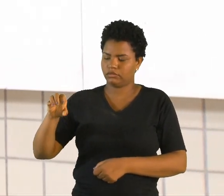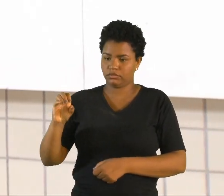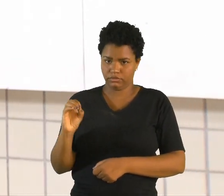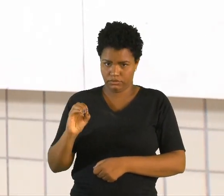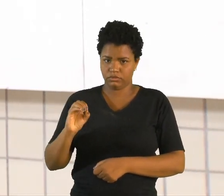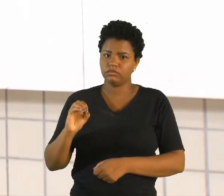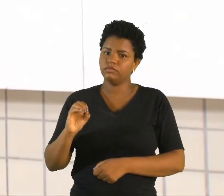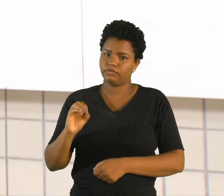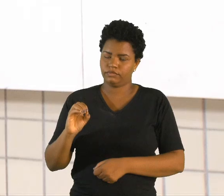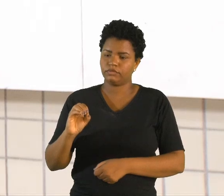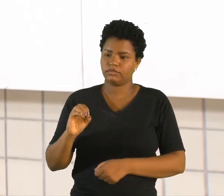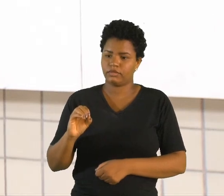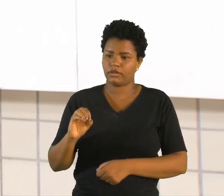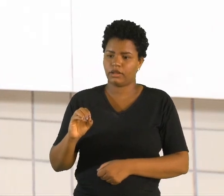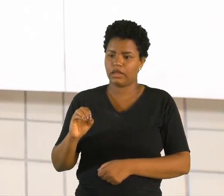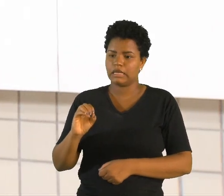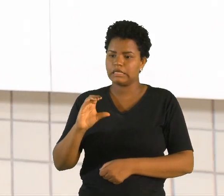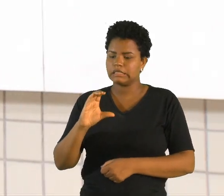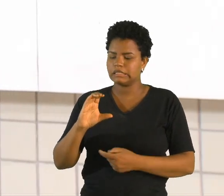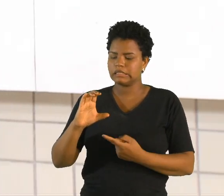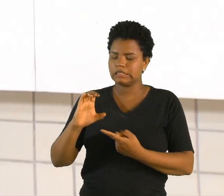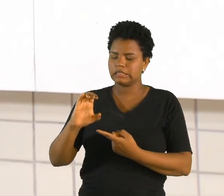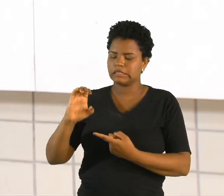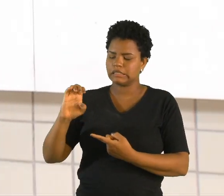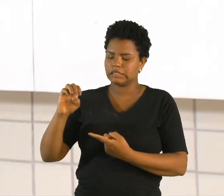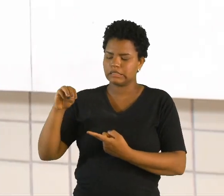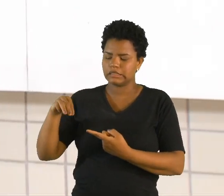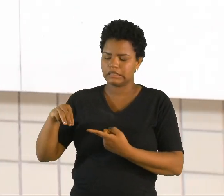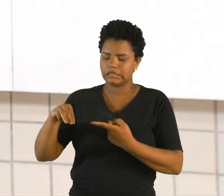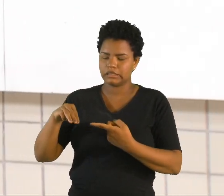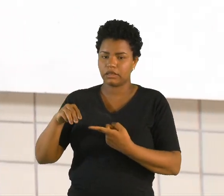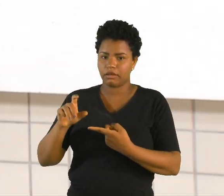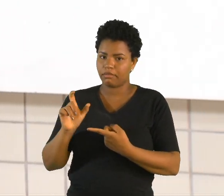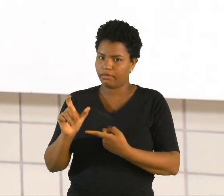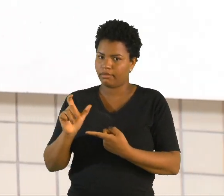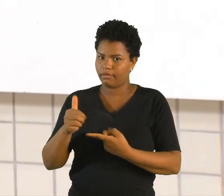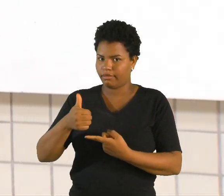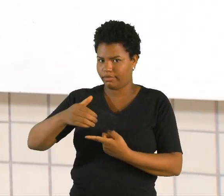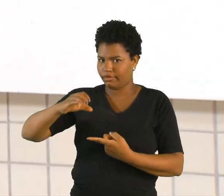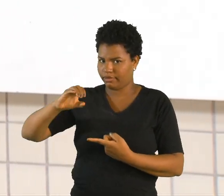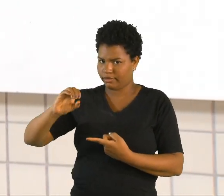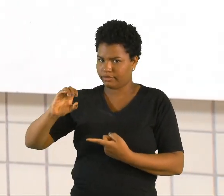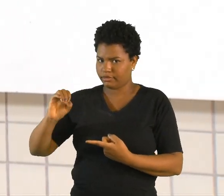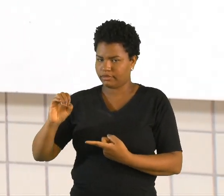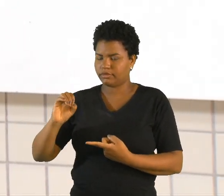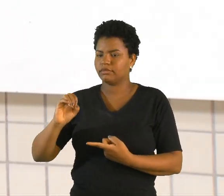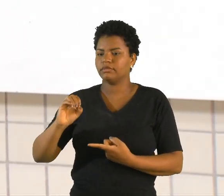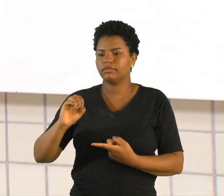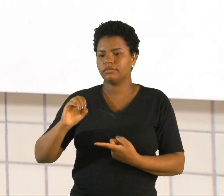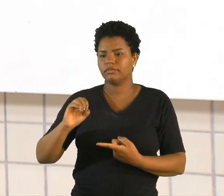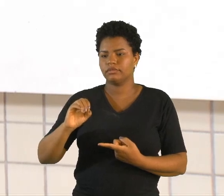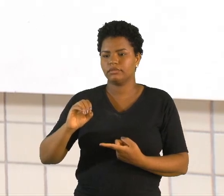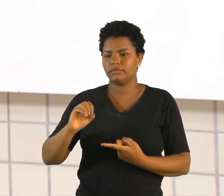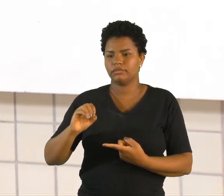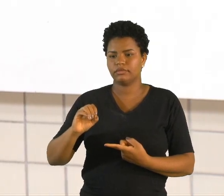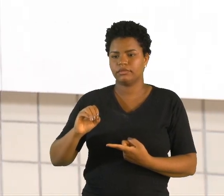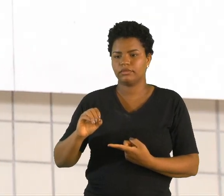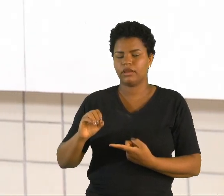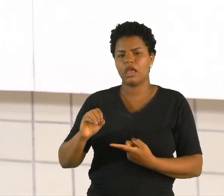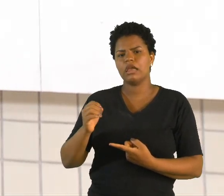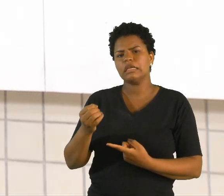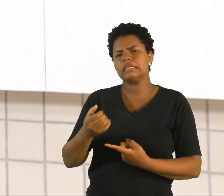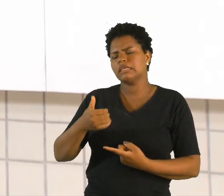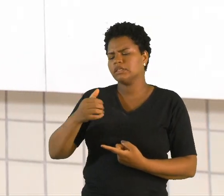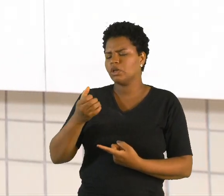Centésimo. Centésimo vem de quê? Olha só, 100. Se vem de 100, quantos zeros tem no